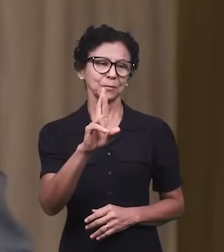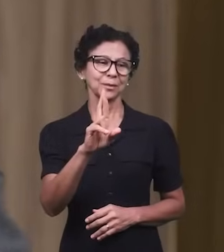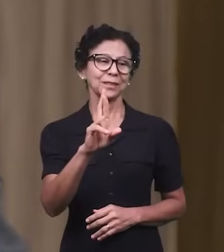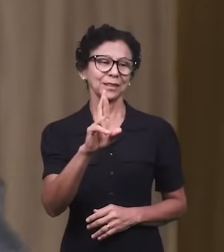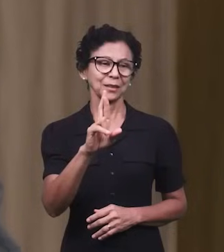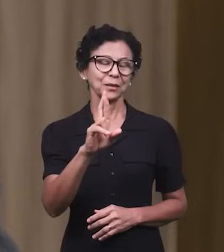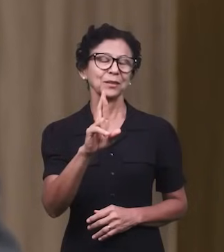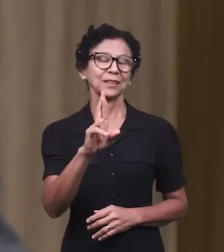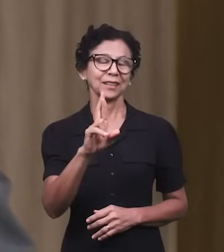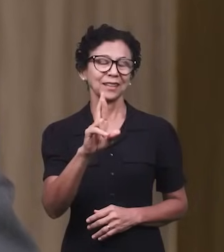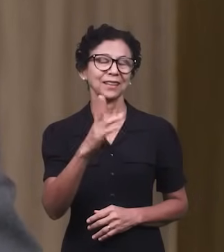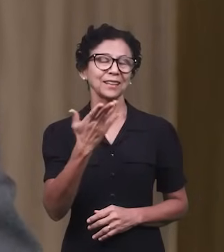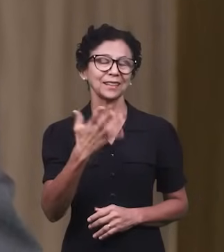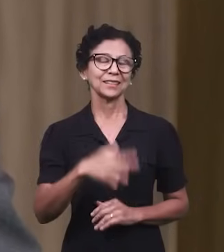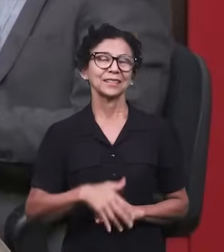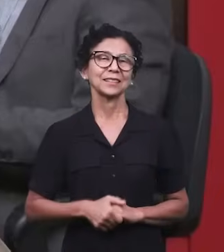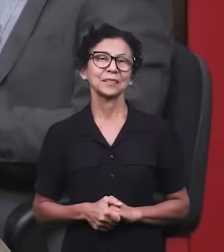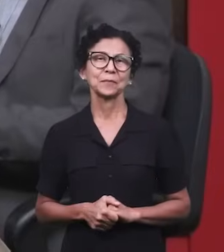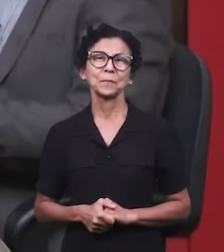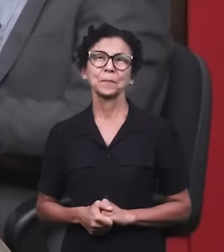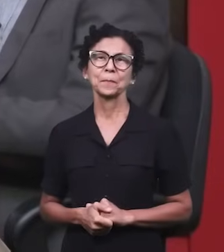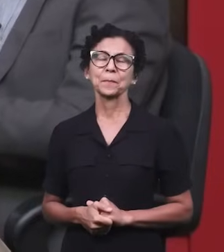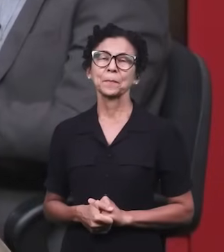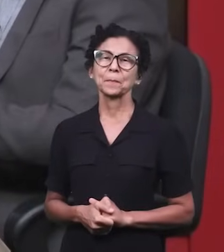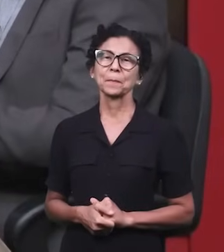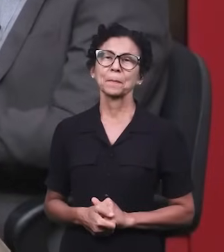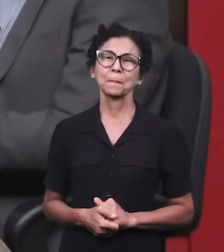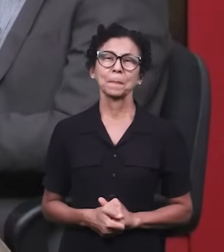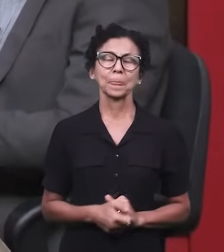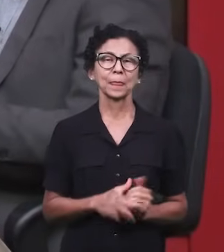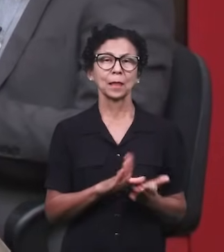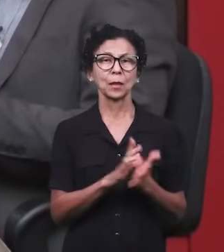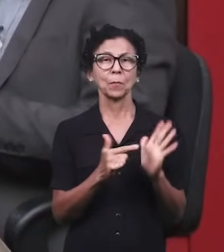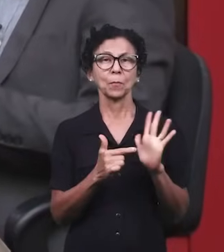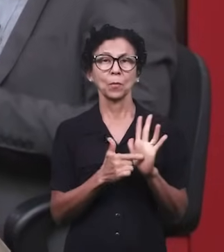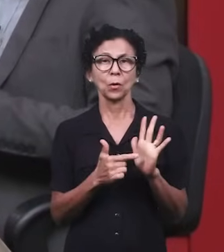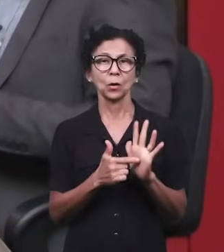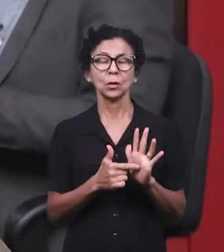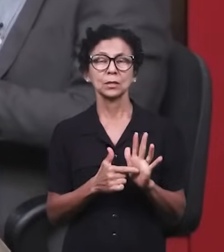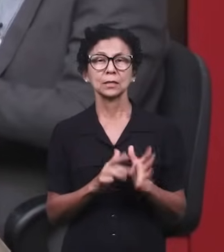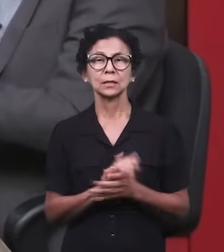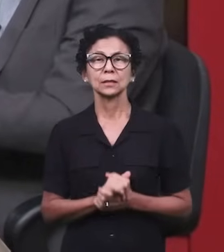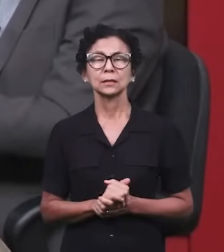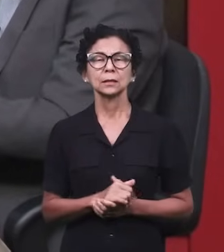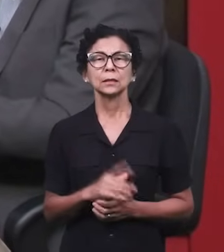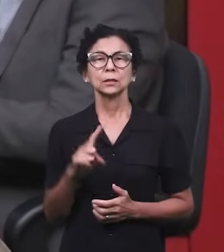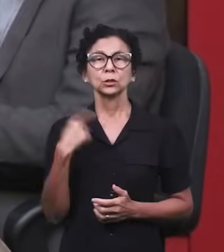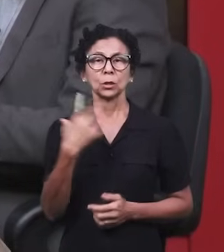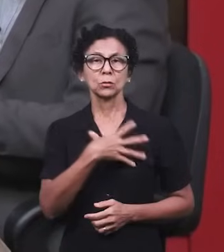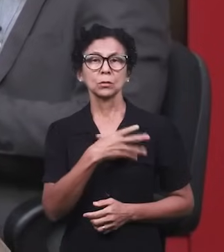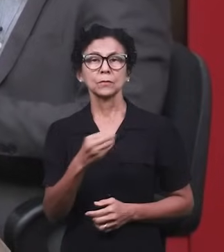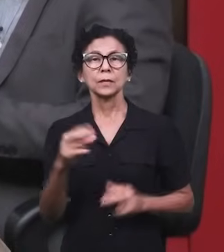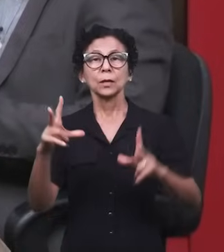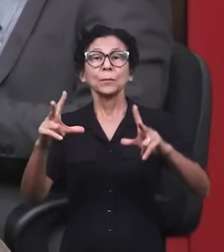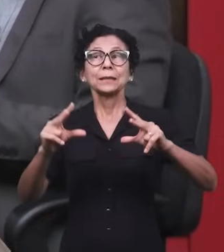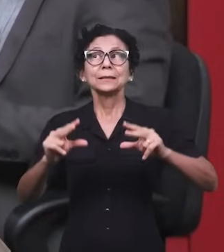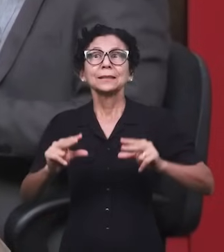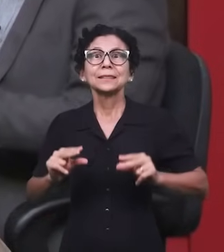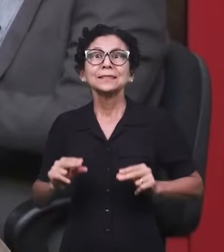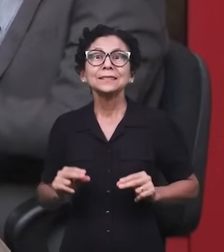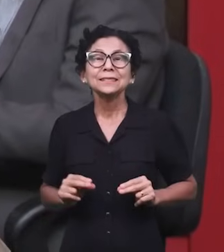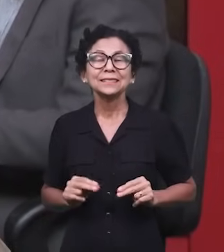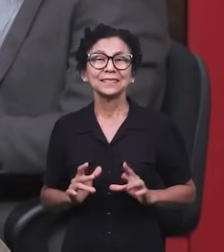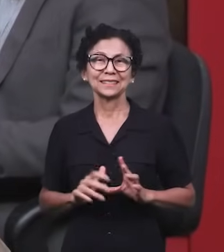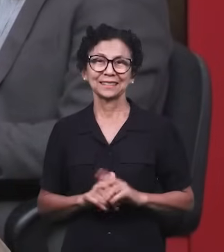se nos deu, né? O salmista diz, os filhos são herança do Senhor. Então, é aquilo que vem da parte do Senhor, é